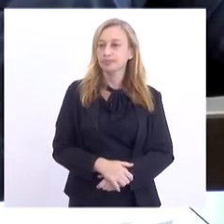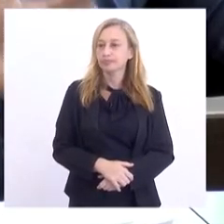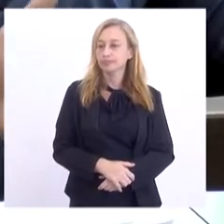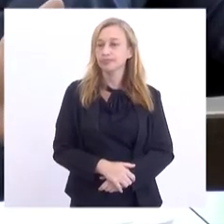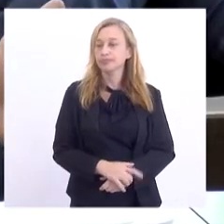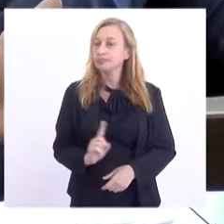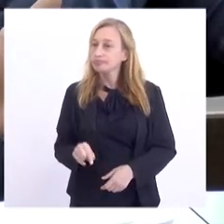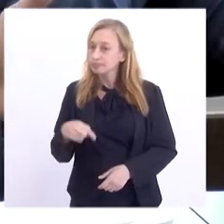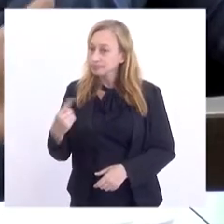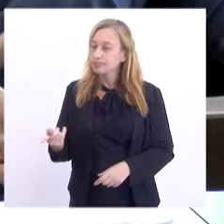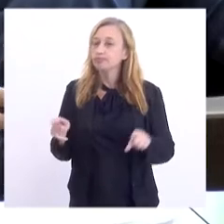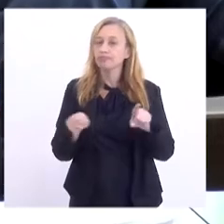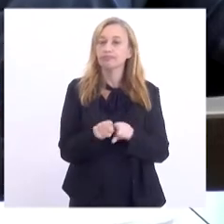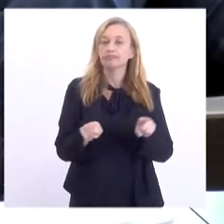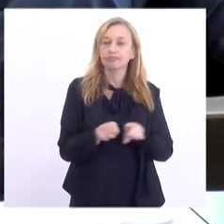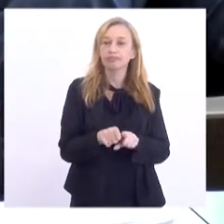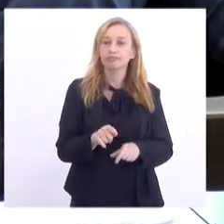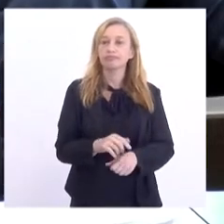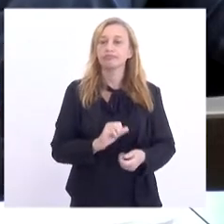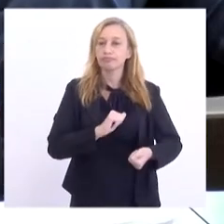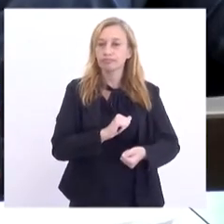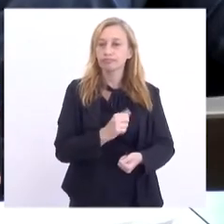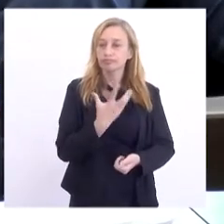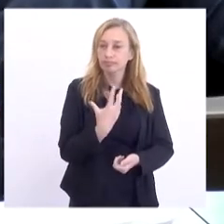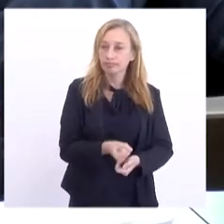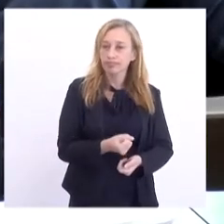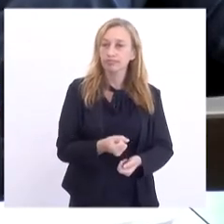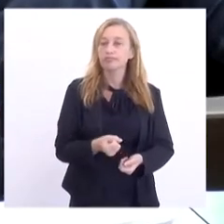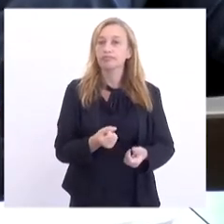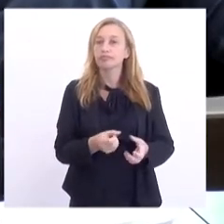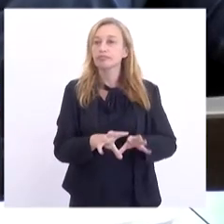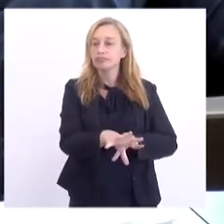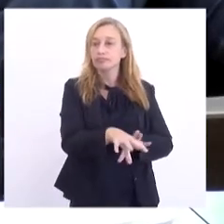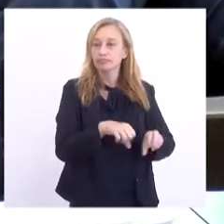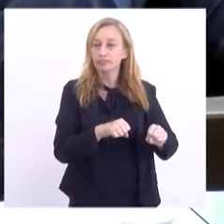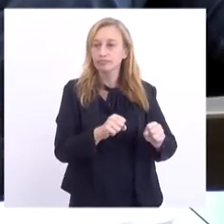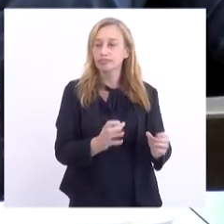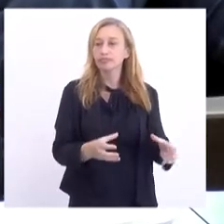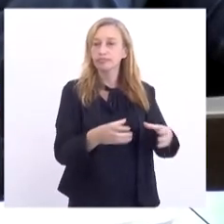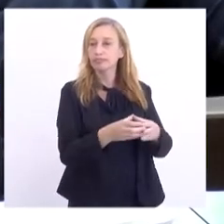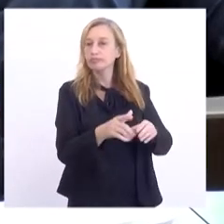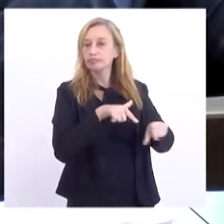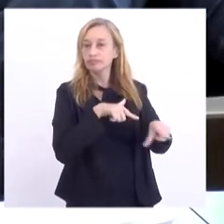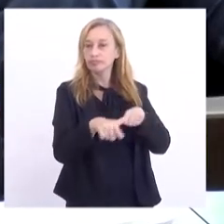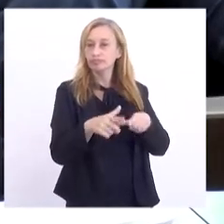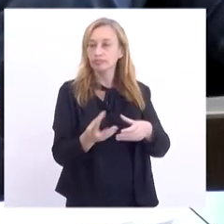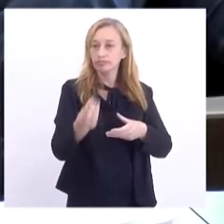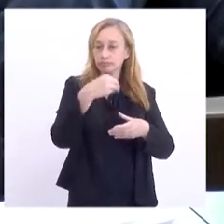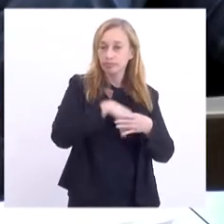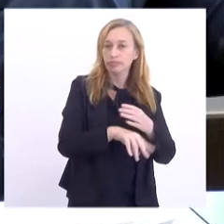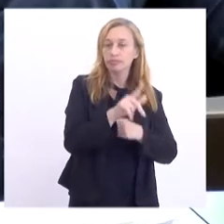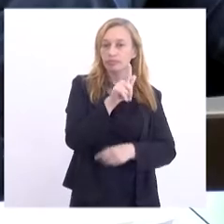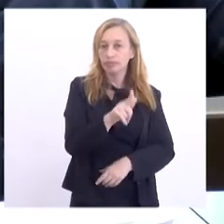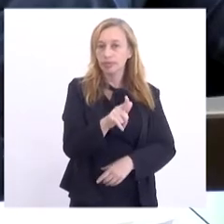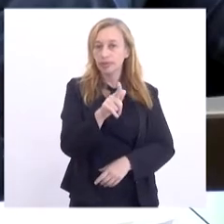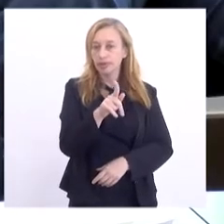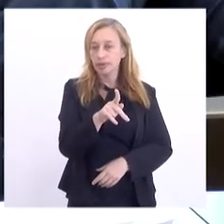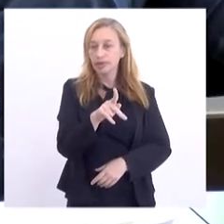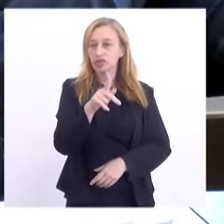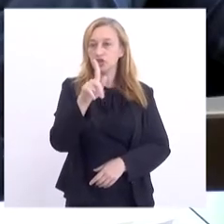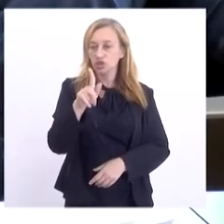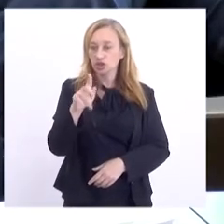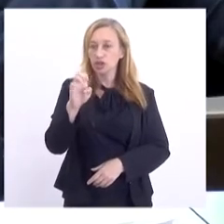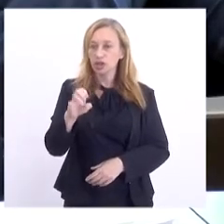uma outra medida também a gente tem adotado a formação de grupos de trabalho dentro da p&g para